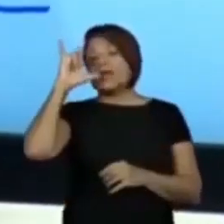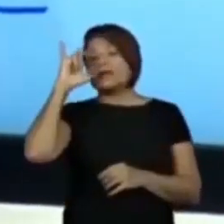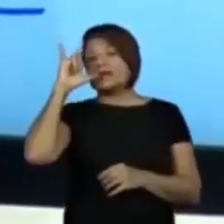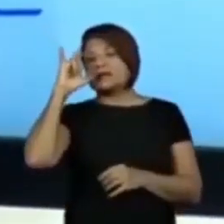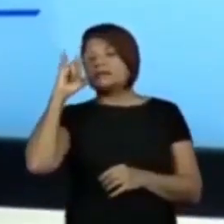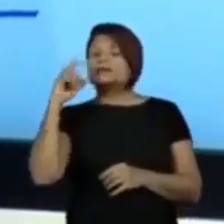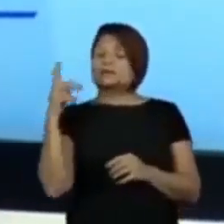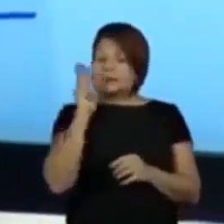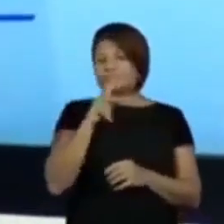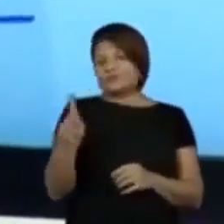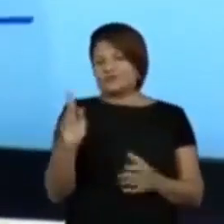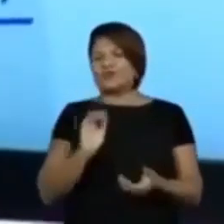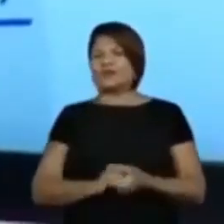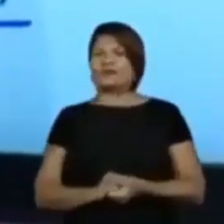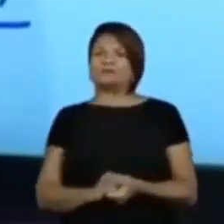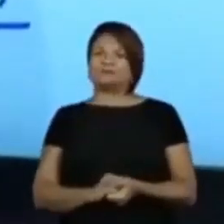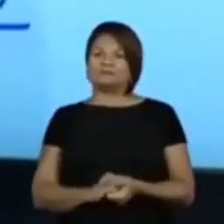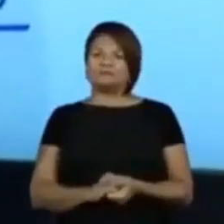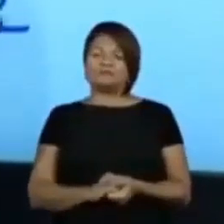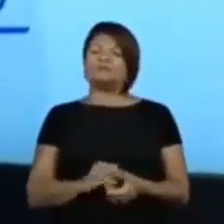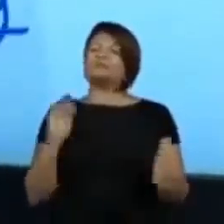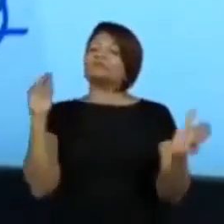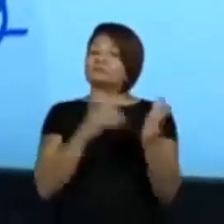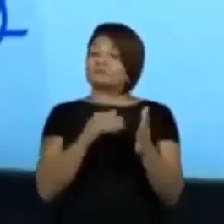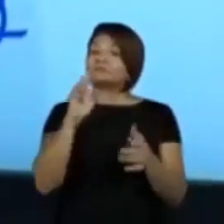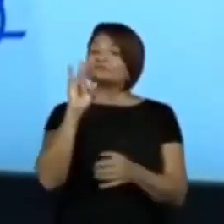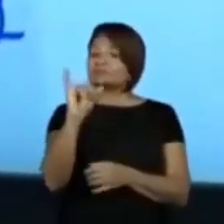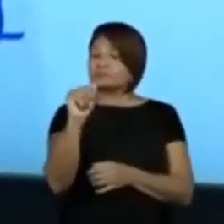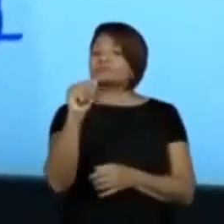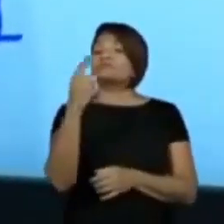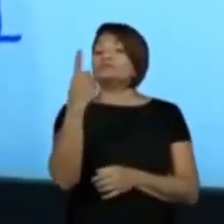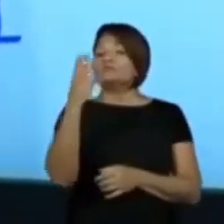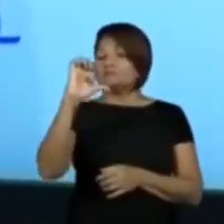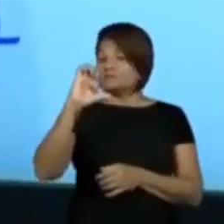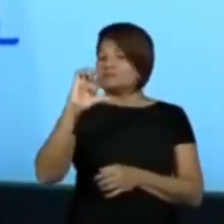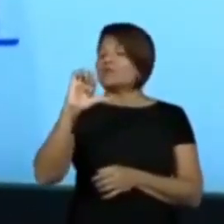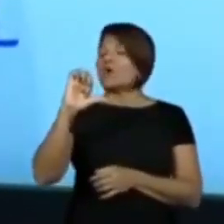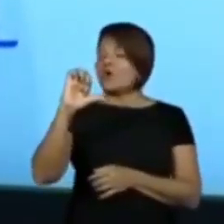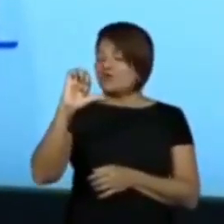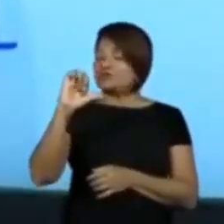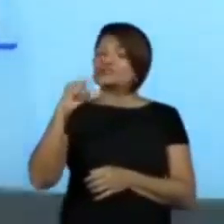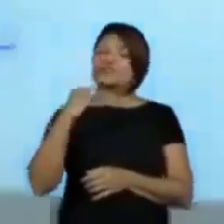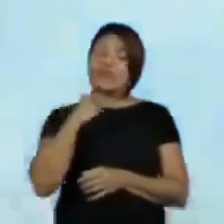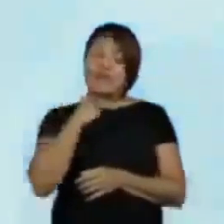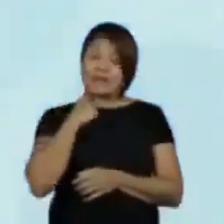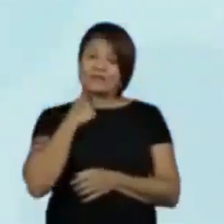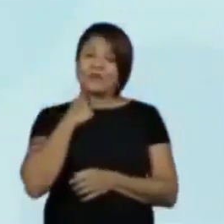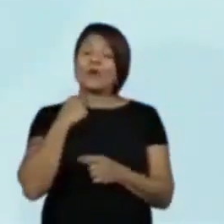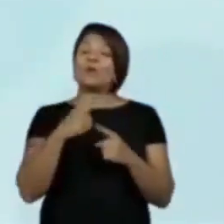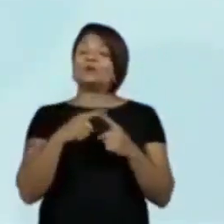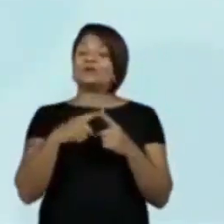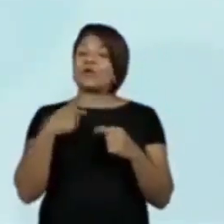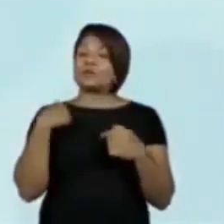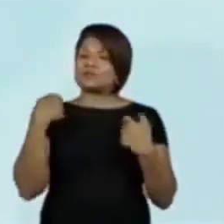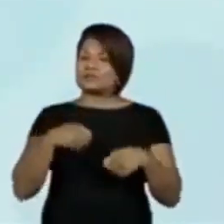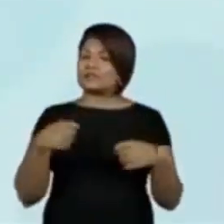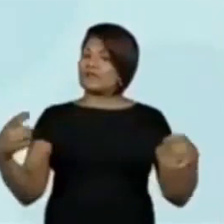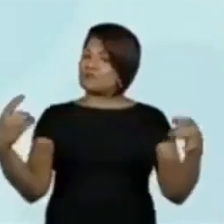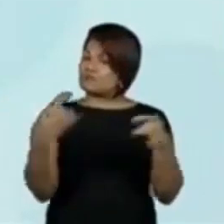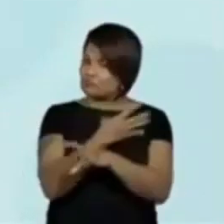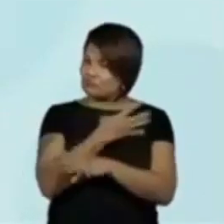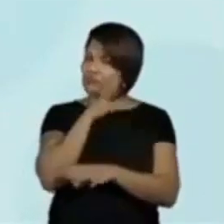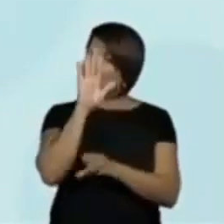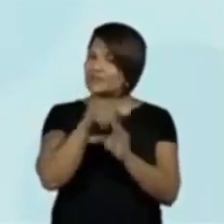@prof_Lilian Barbosa até 19 de maio, porque eu precisava fechar aí a nossa votação